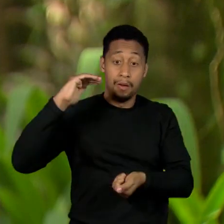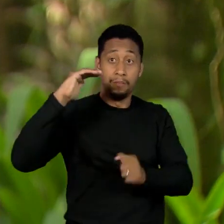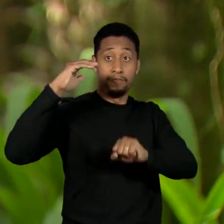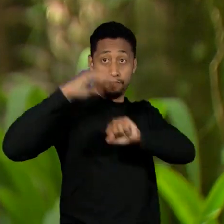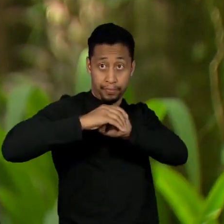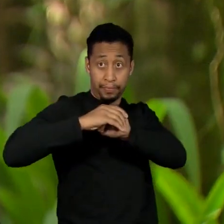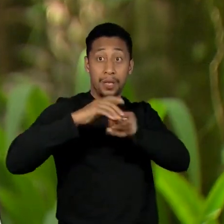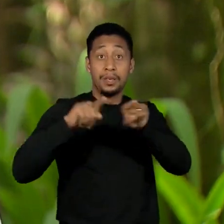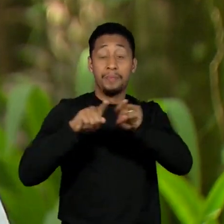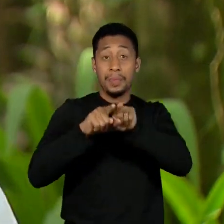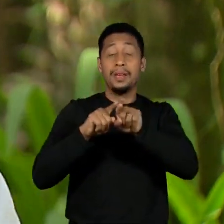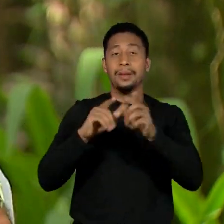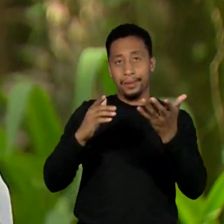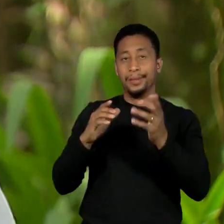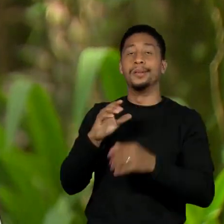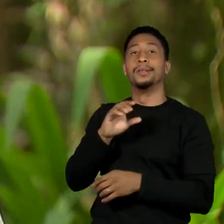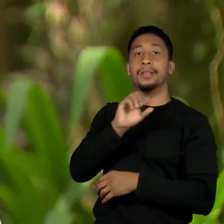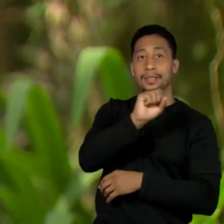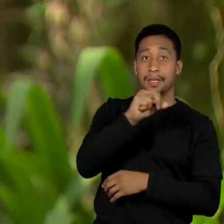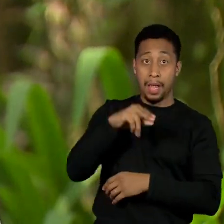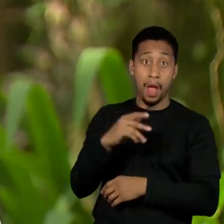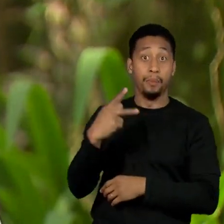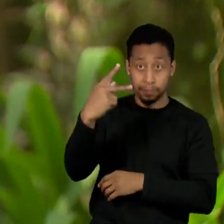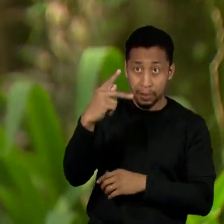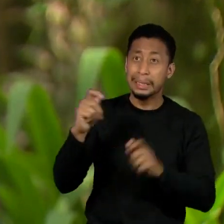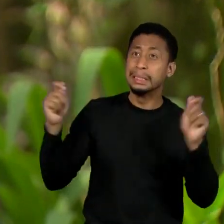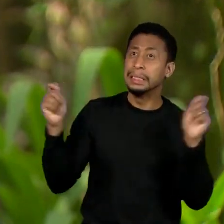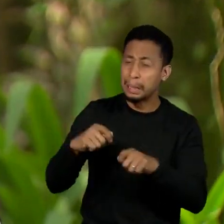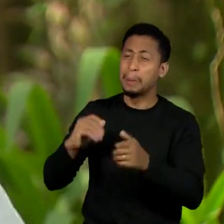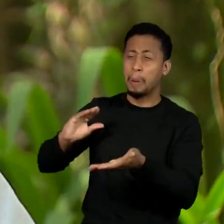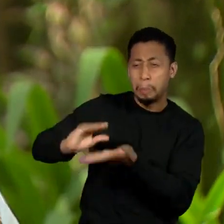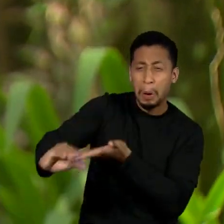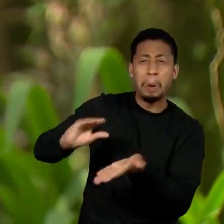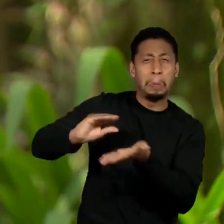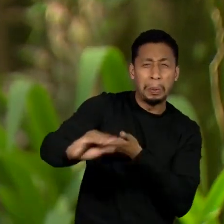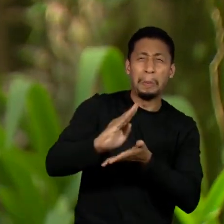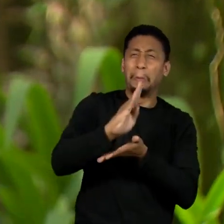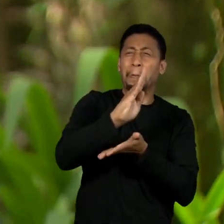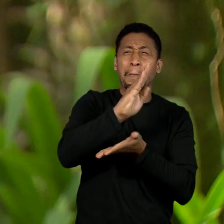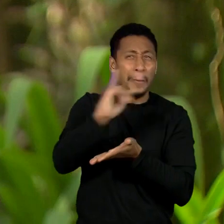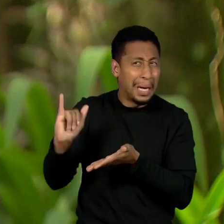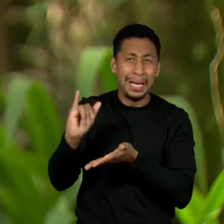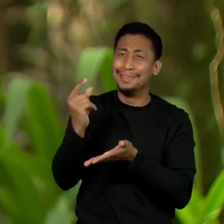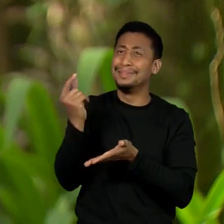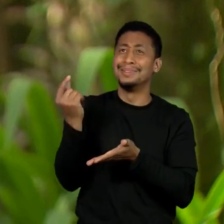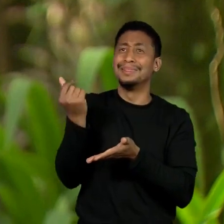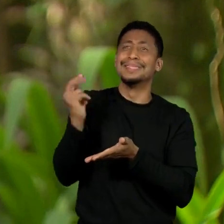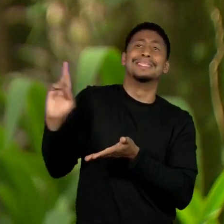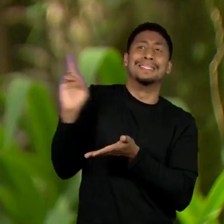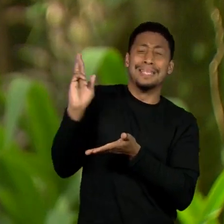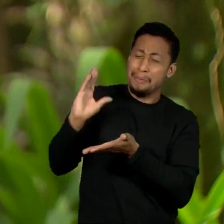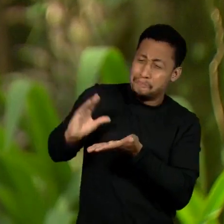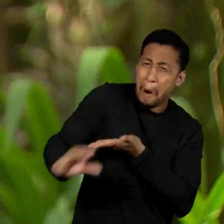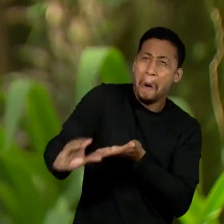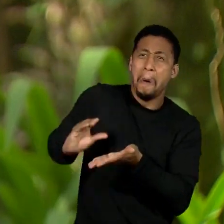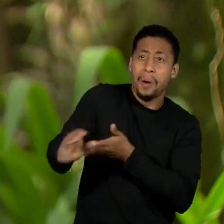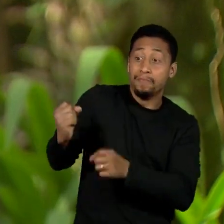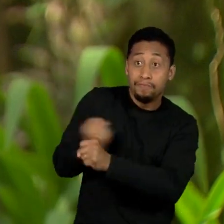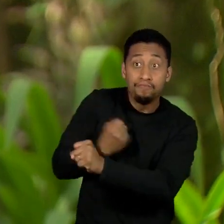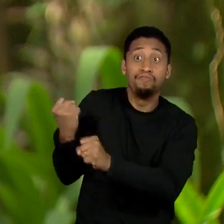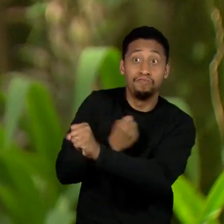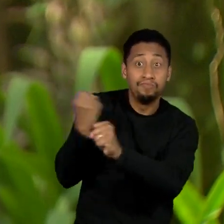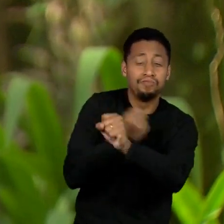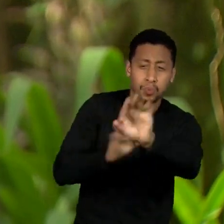a FINEP, eles estão investindo bilhões de reais na construção de uma